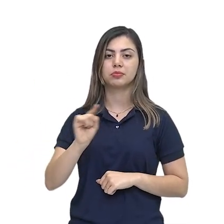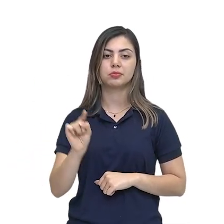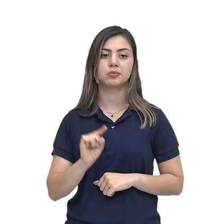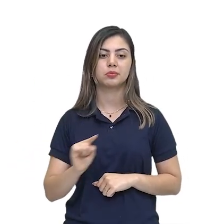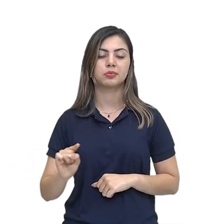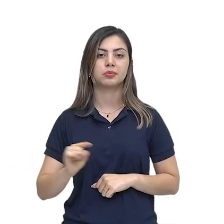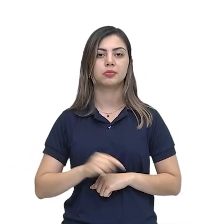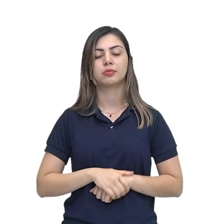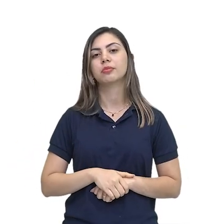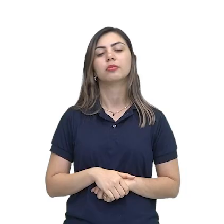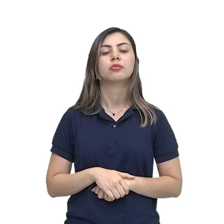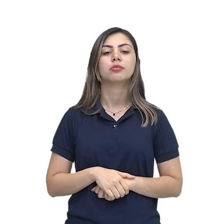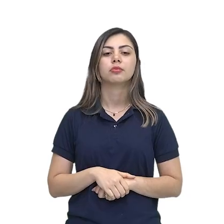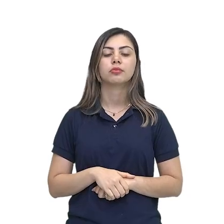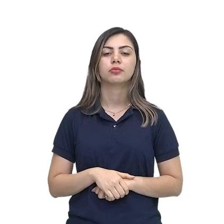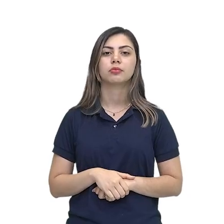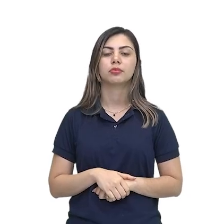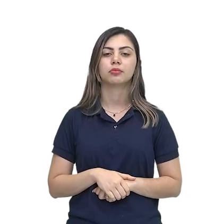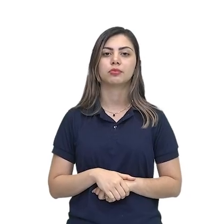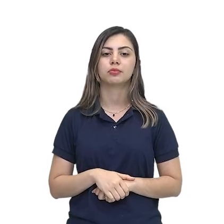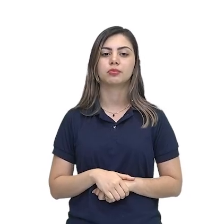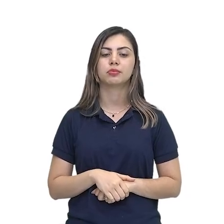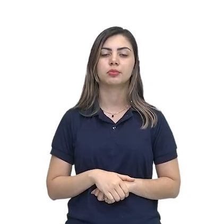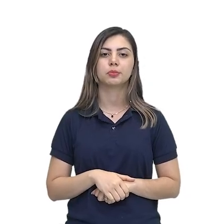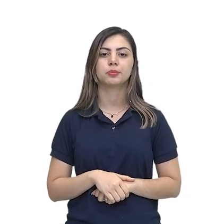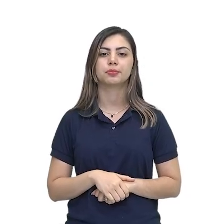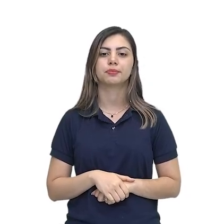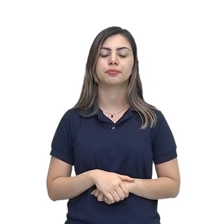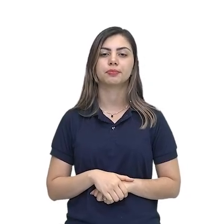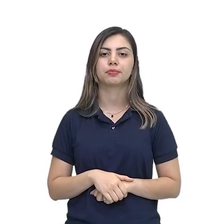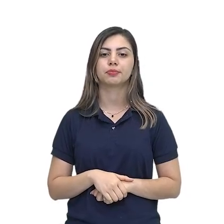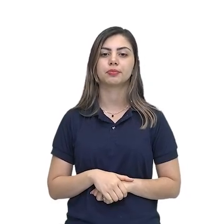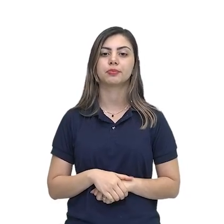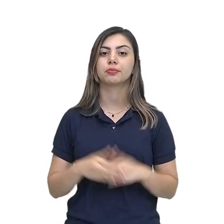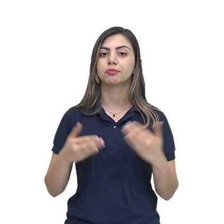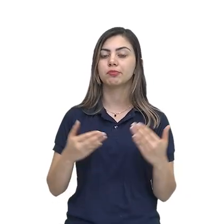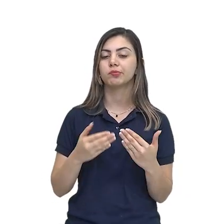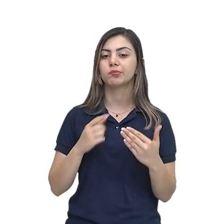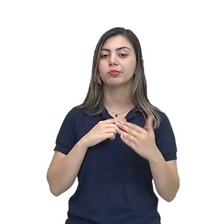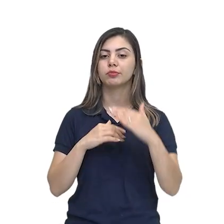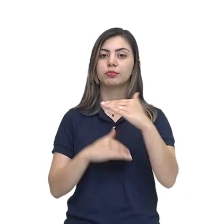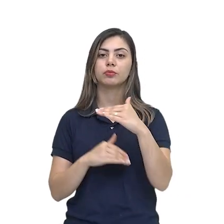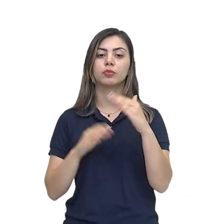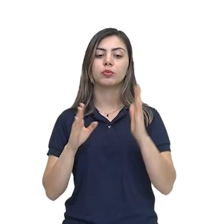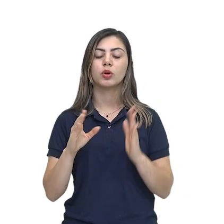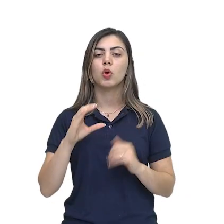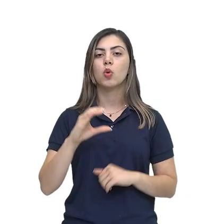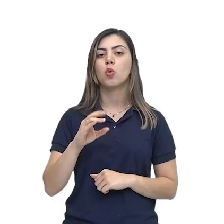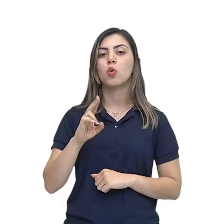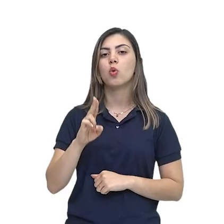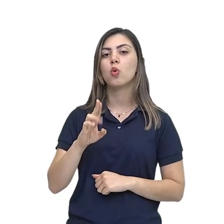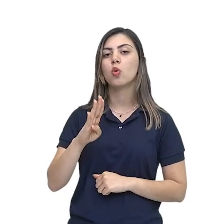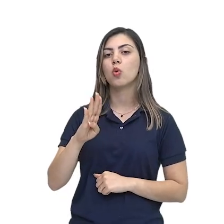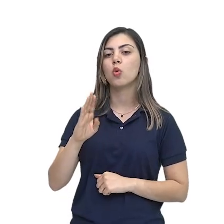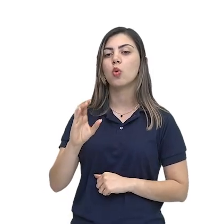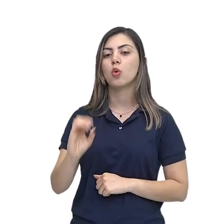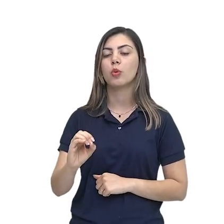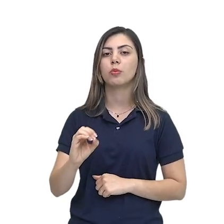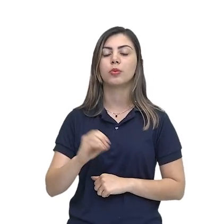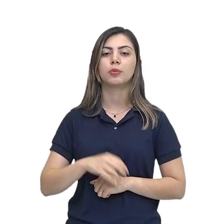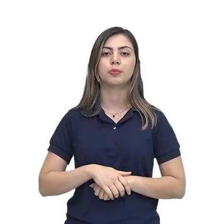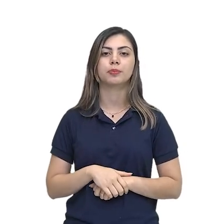eixo Z. Então, nós temos aqui o cubo. O que é o cubo? O cubo, ele